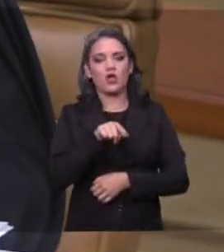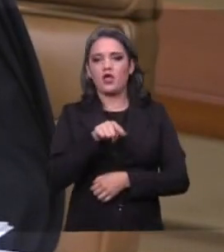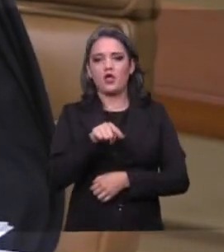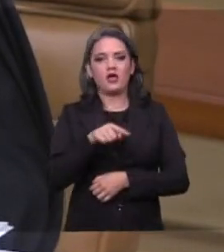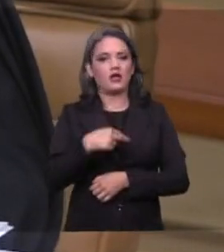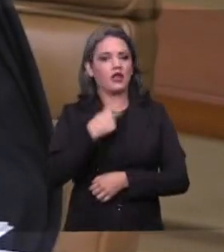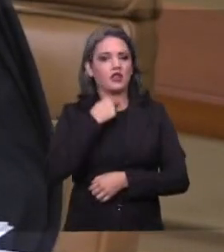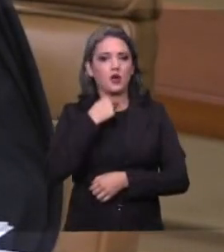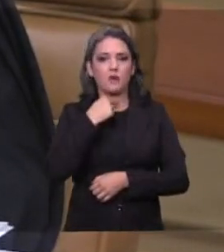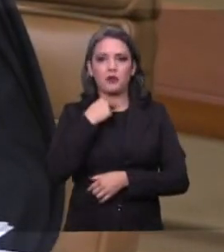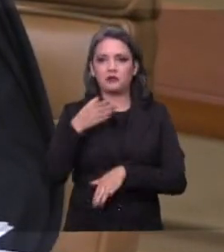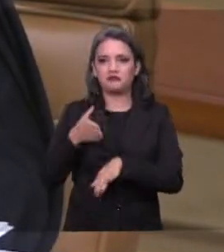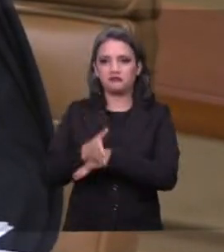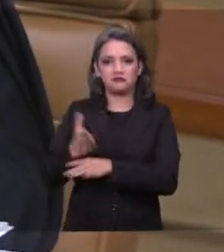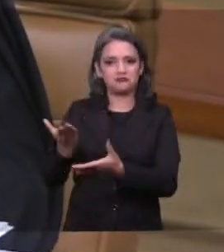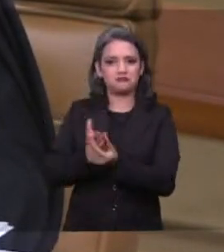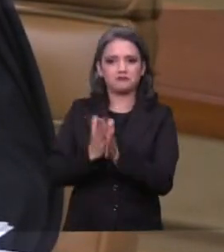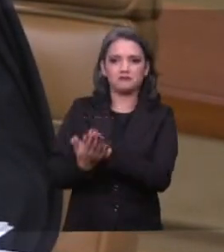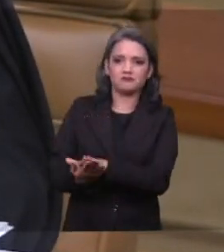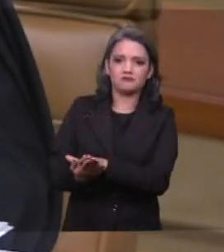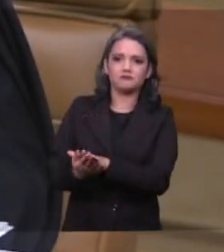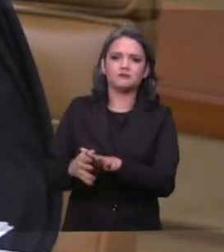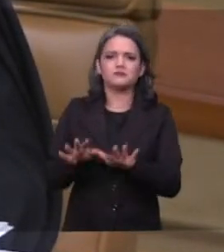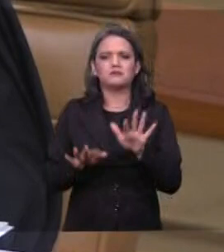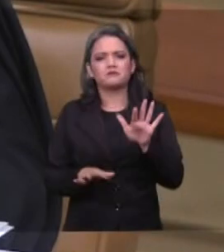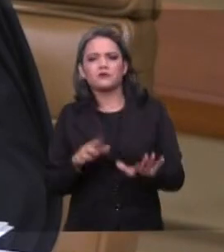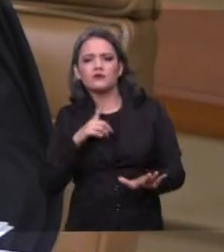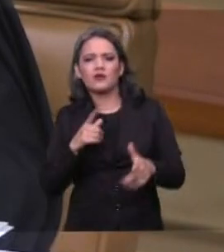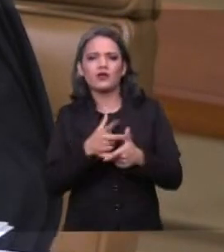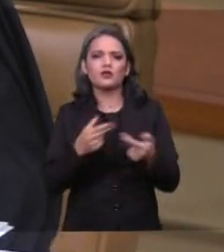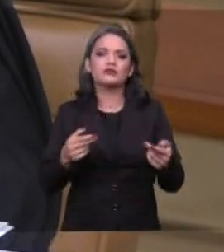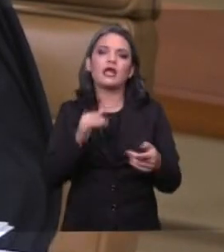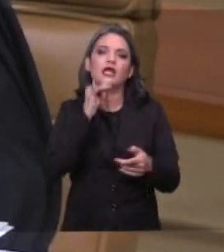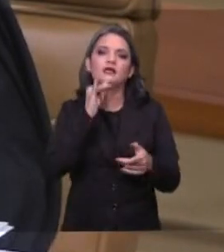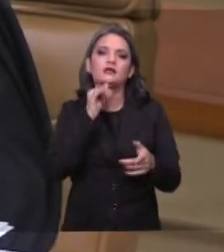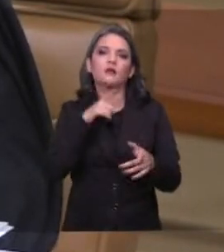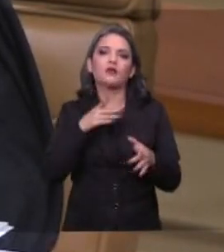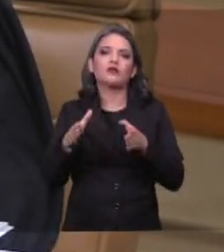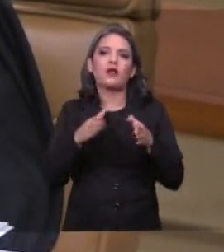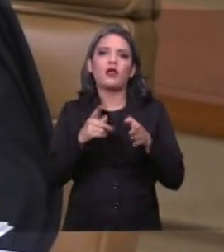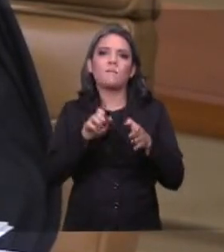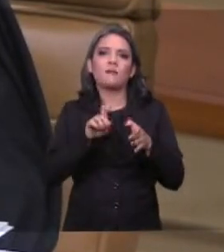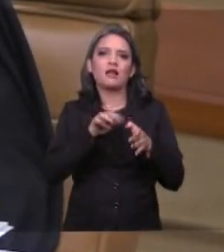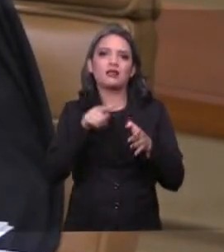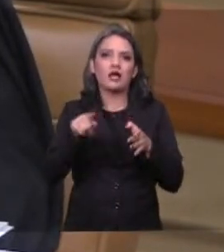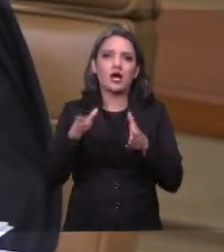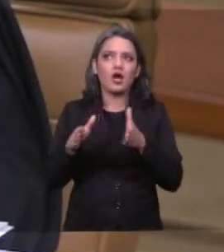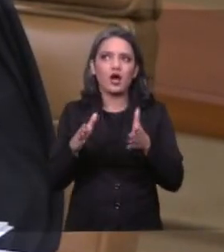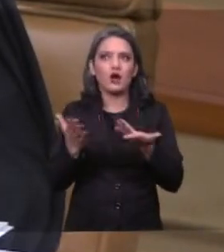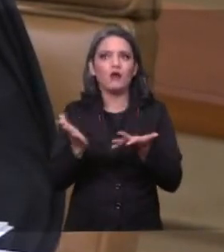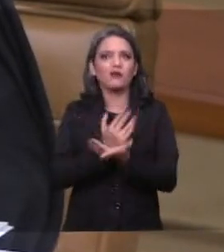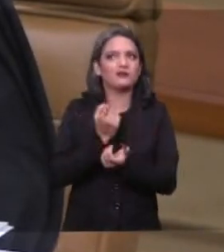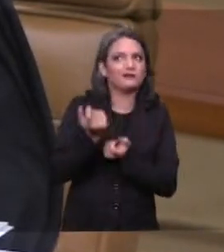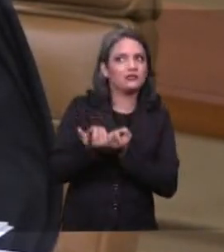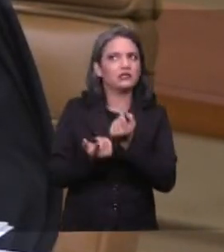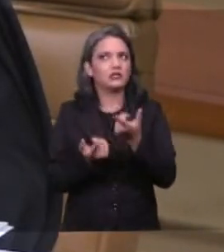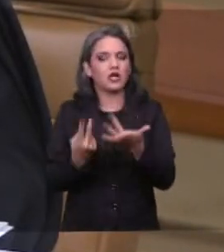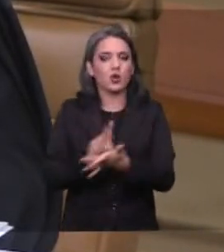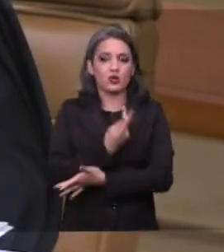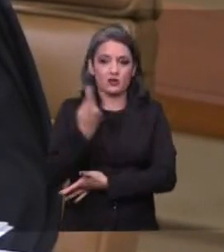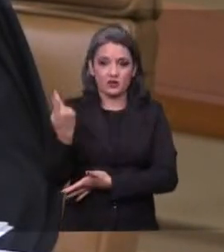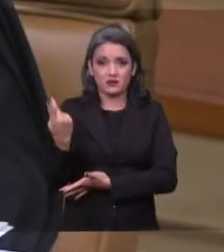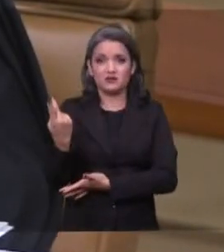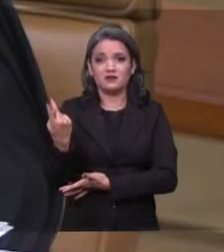funcionar no processo. Aqui nós temos, às vezes, a questão de plantão judicial, algumas excepcionalidades, e